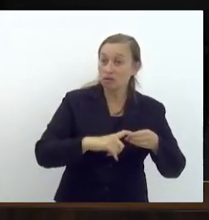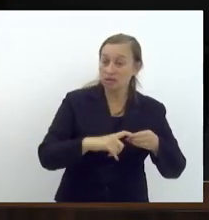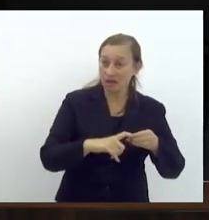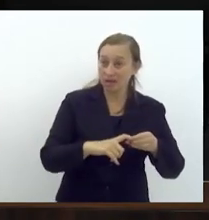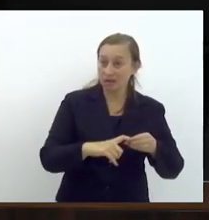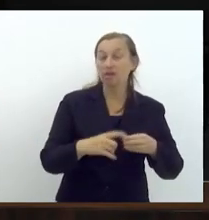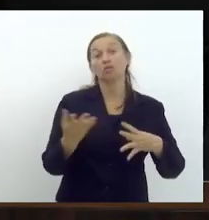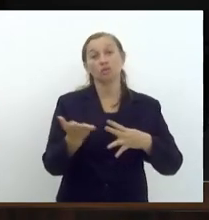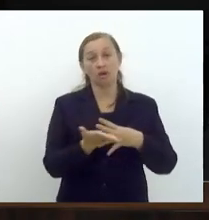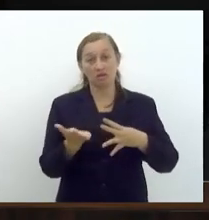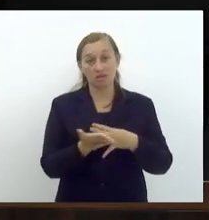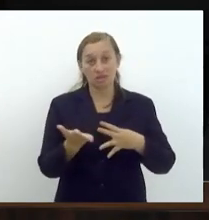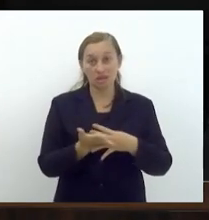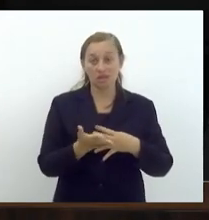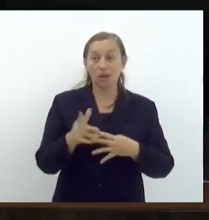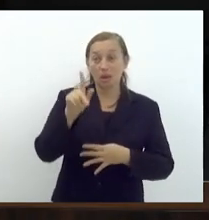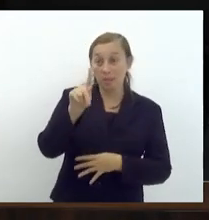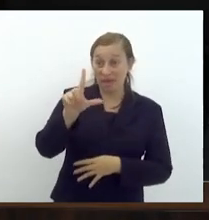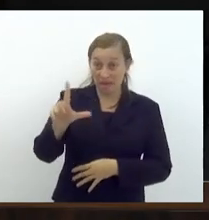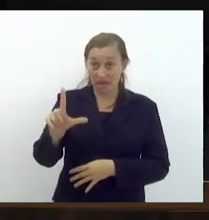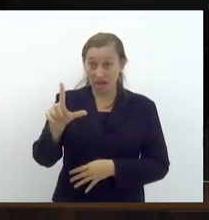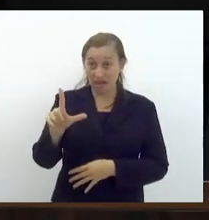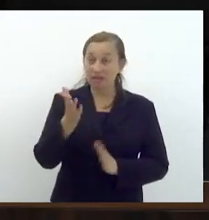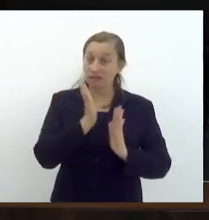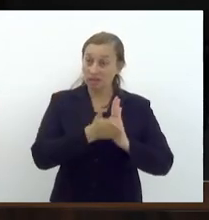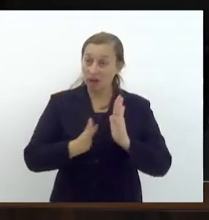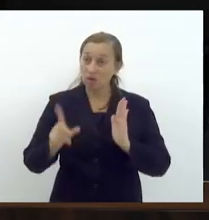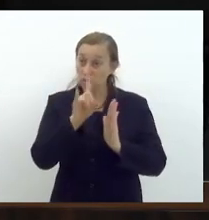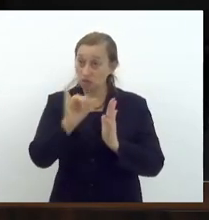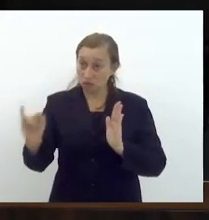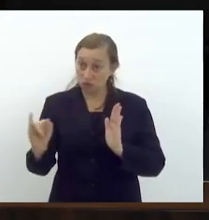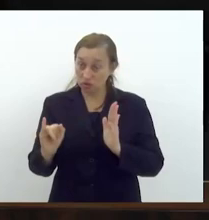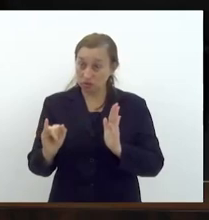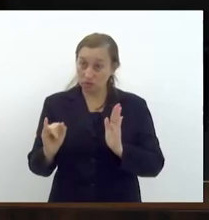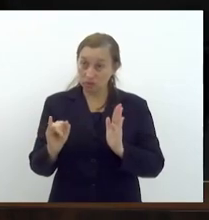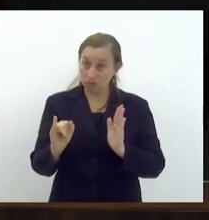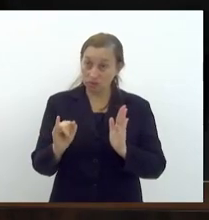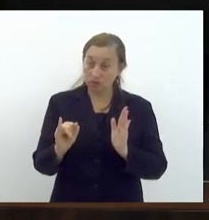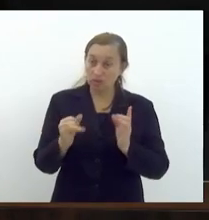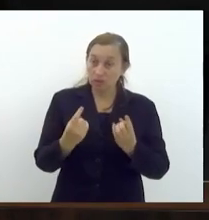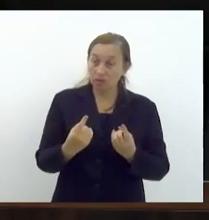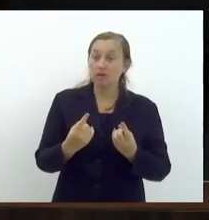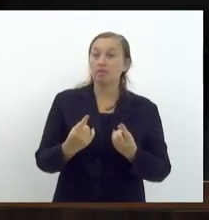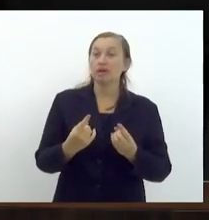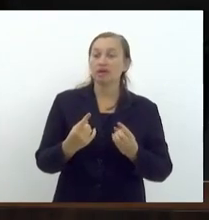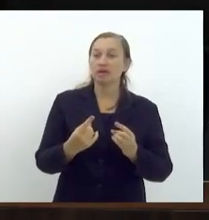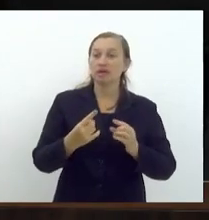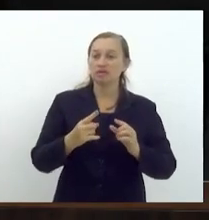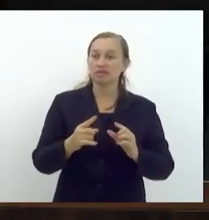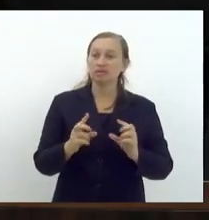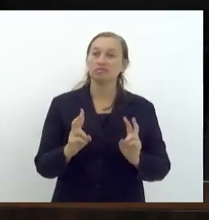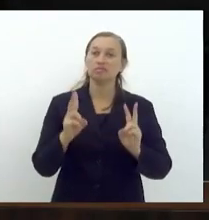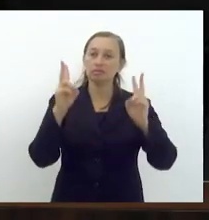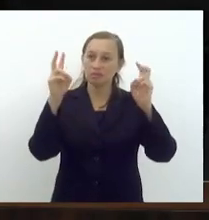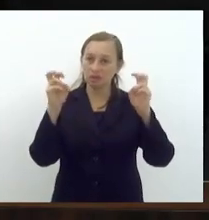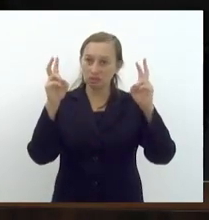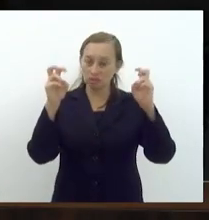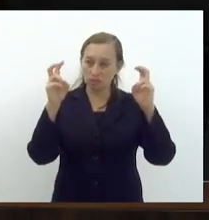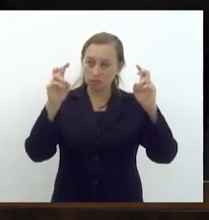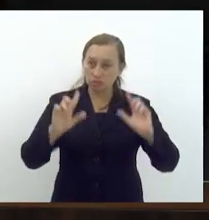recesso os pls da Ordem do dia para gente enfrentar as matérias né uma vez